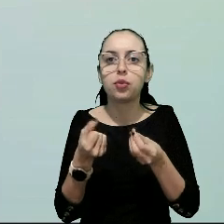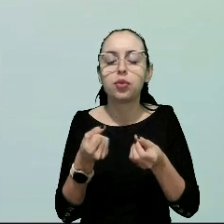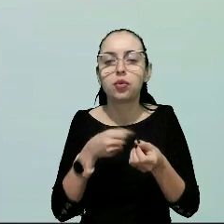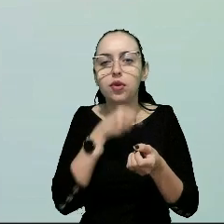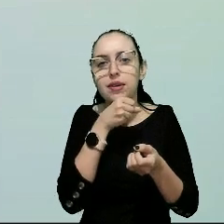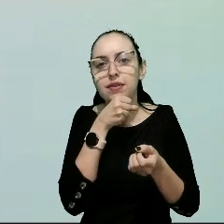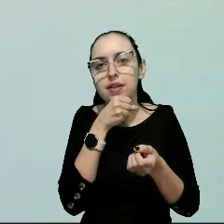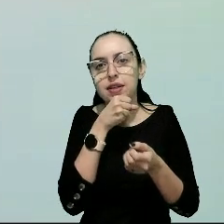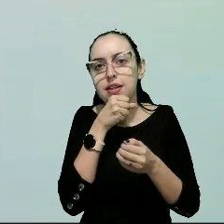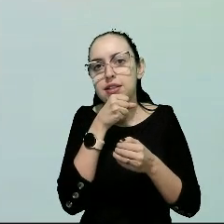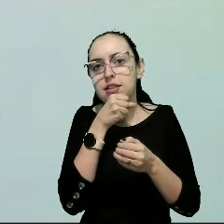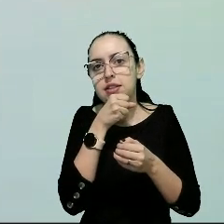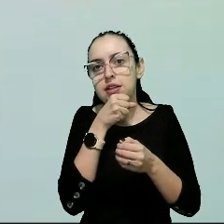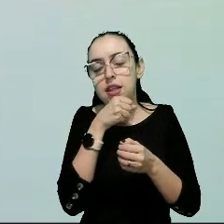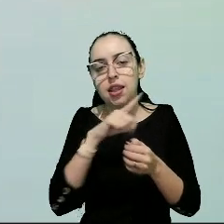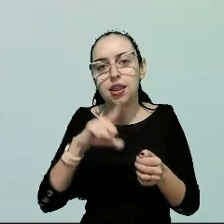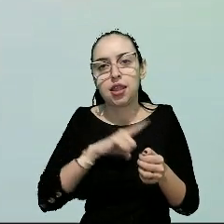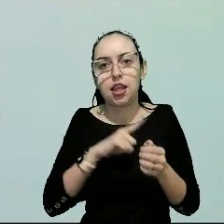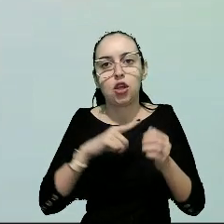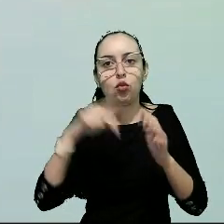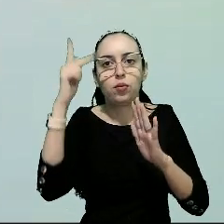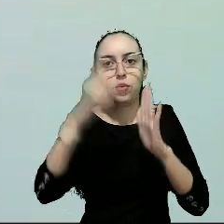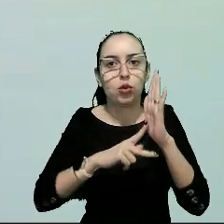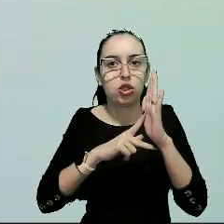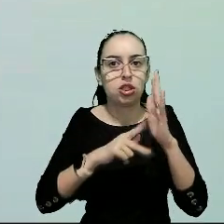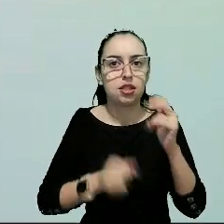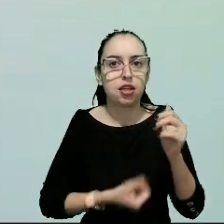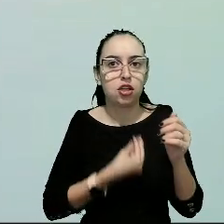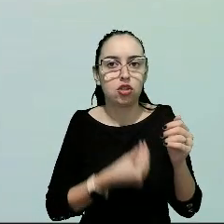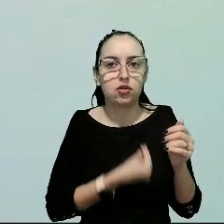Como envelhecer tendo um projeto de vida.